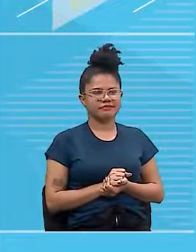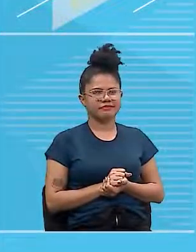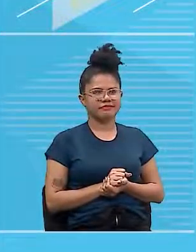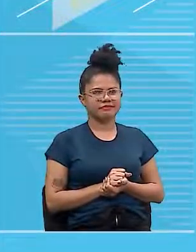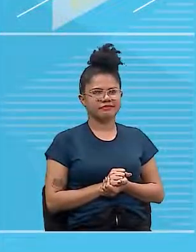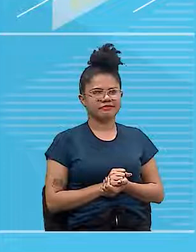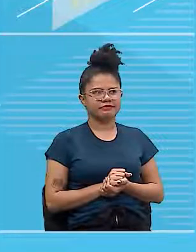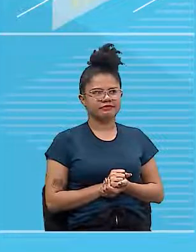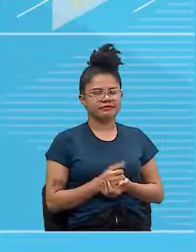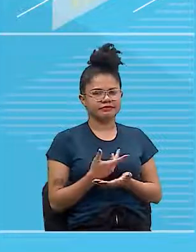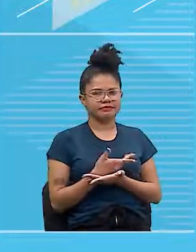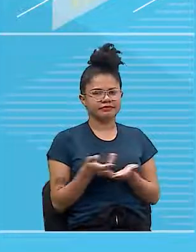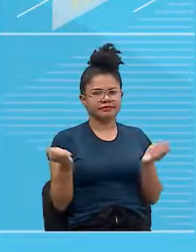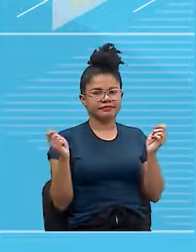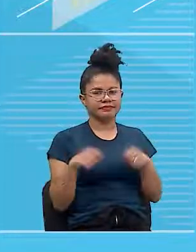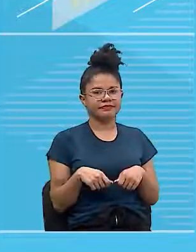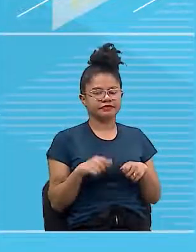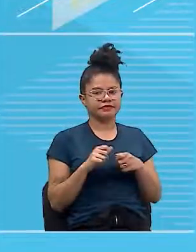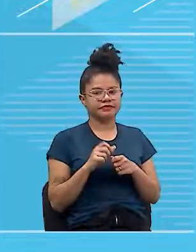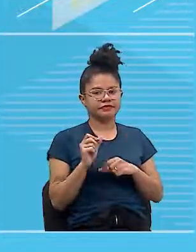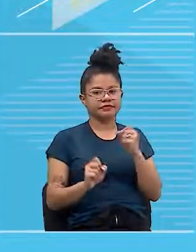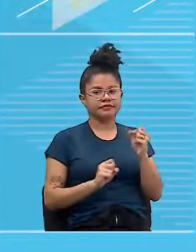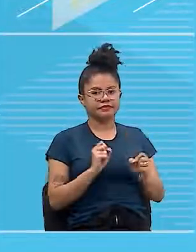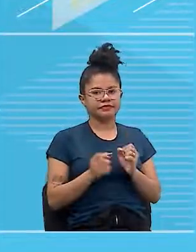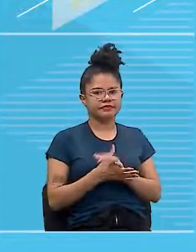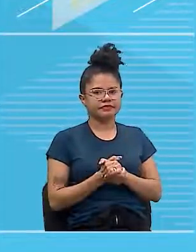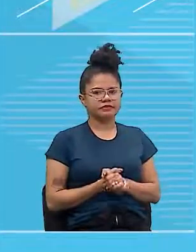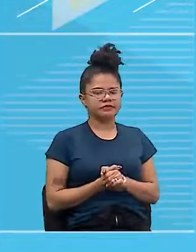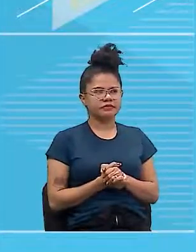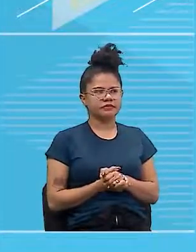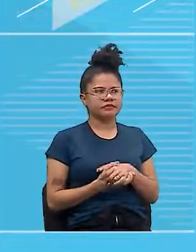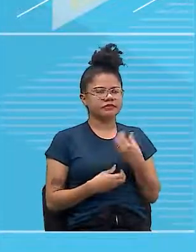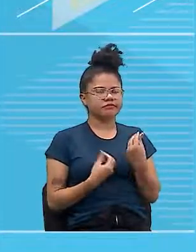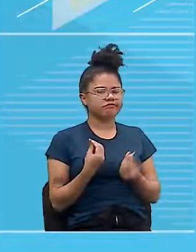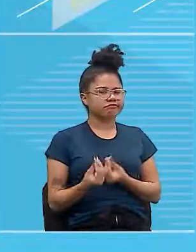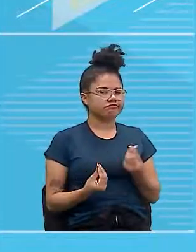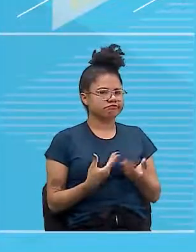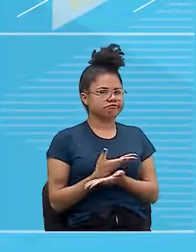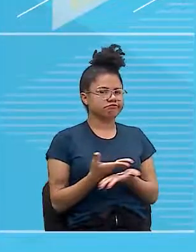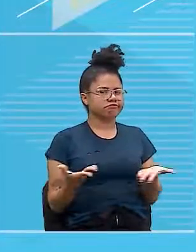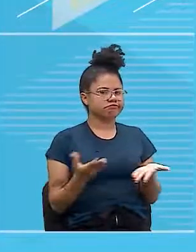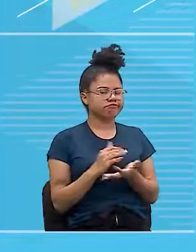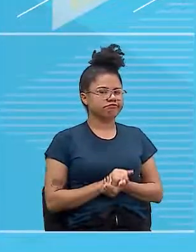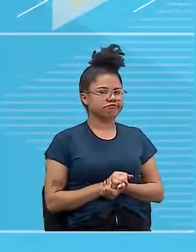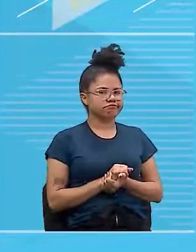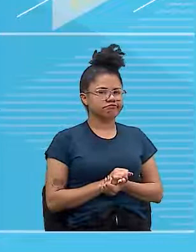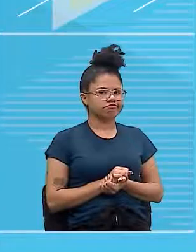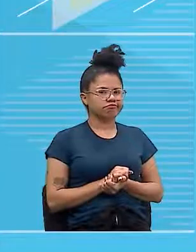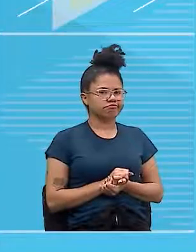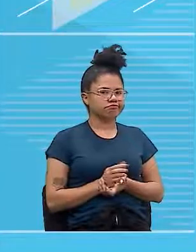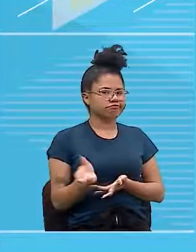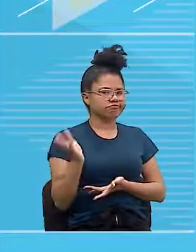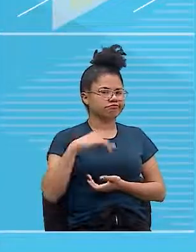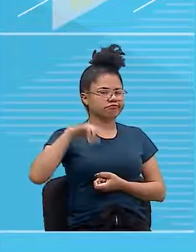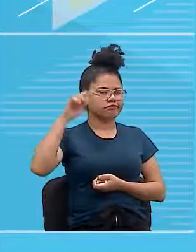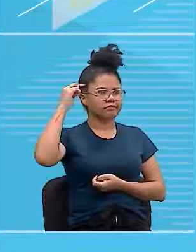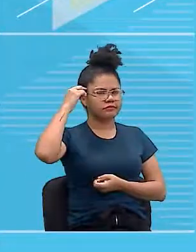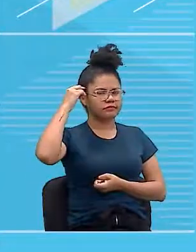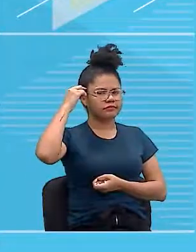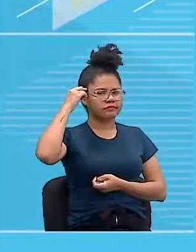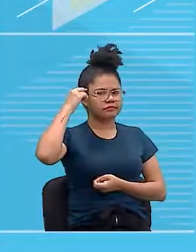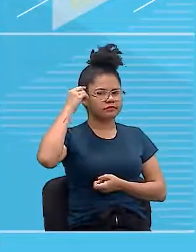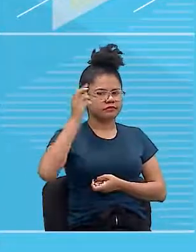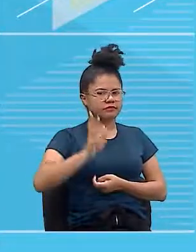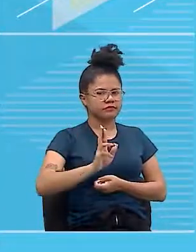aí tu vai ter que fazer o que numa situação como essa como é que agora tu Desenrola Vamos pensar Felipe Vamos pensar